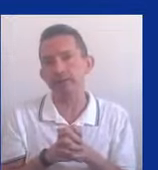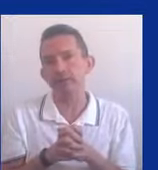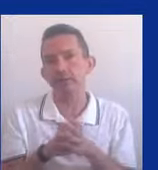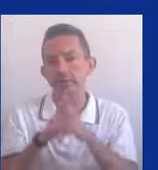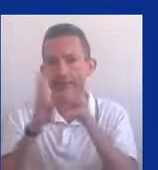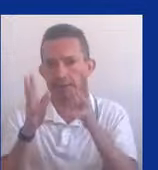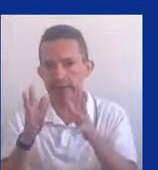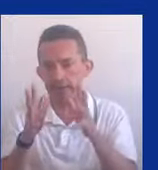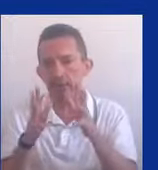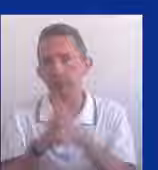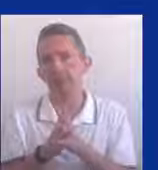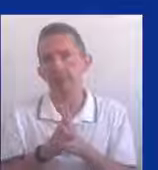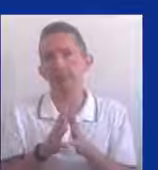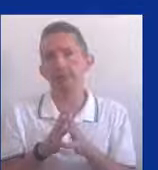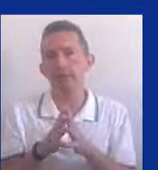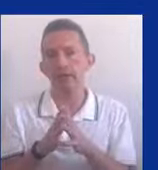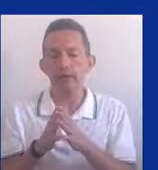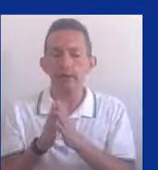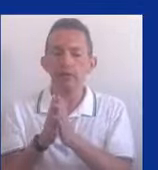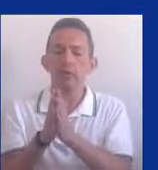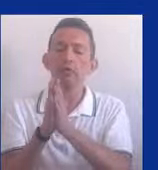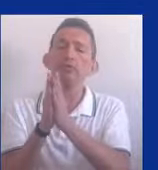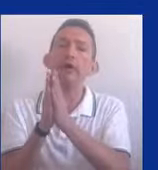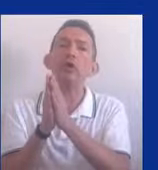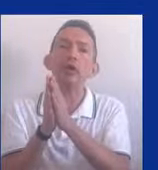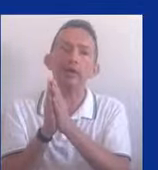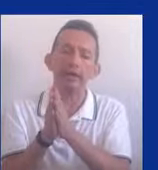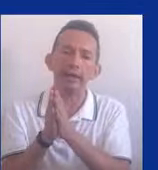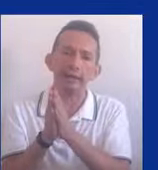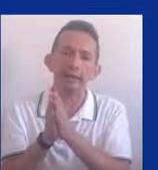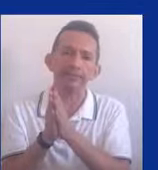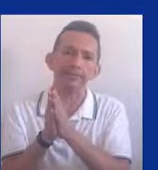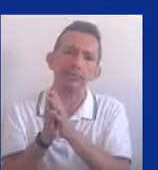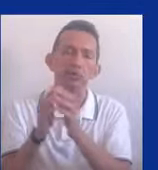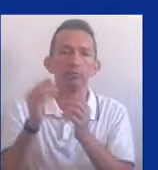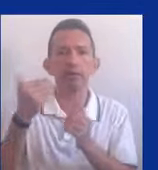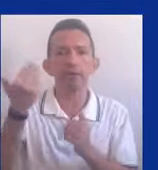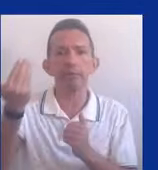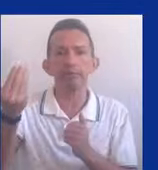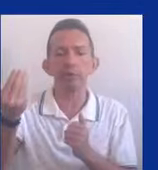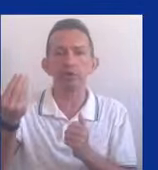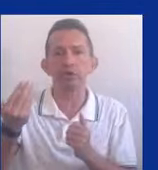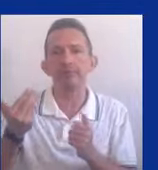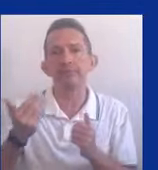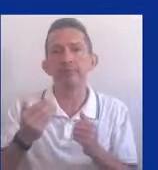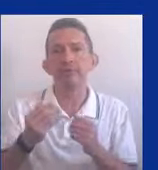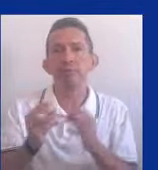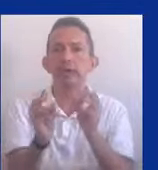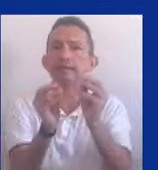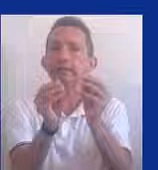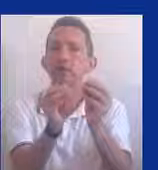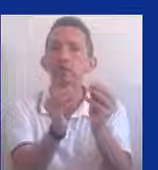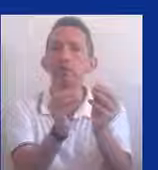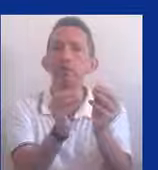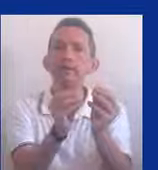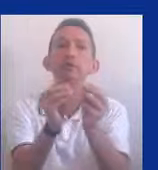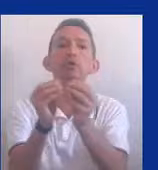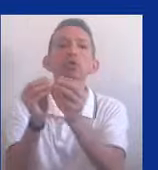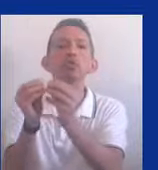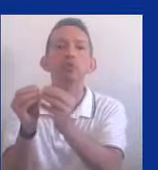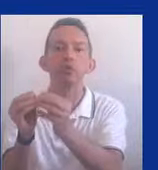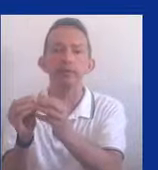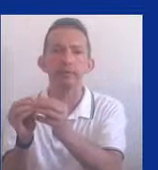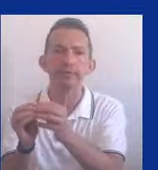citoplasmáticas, você pensa assim, ó, tá? Quando eu falo organelas, o nome já dá uma pista. Porque essas